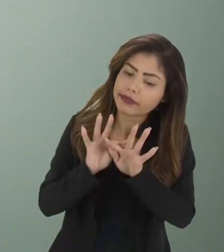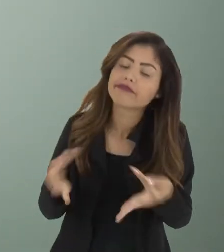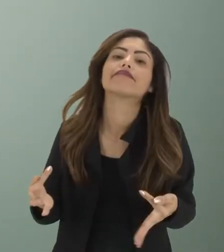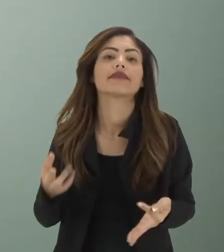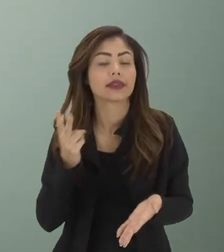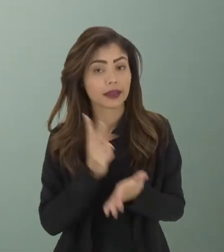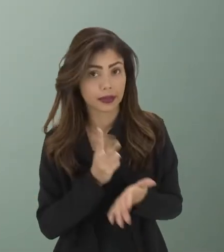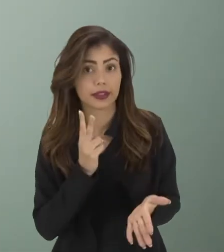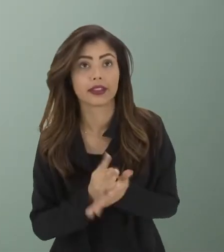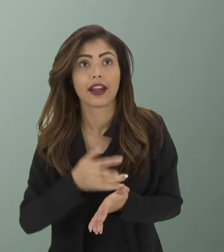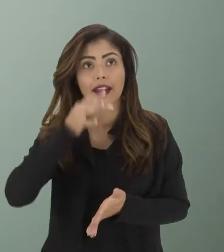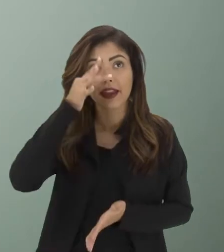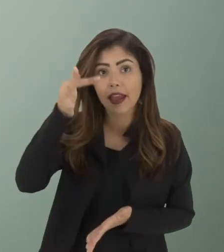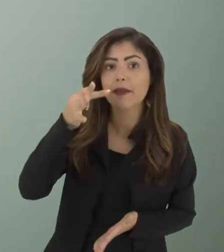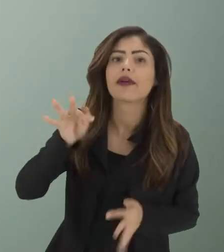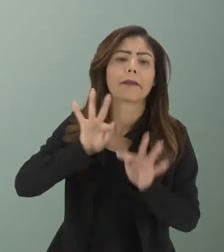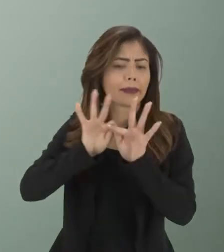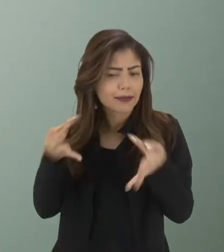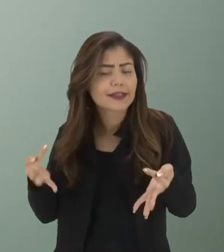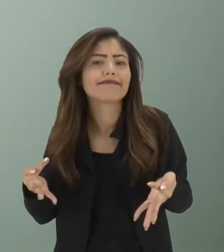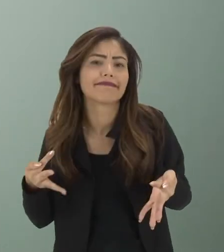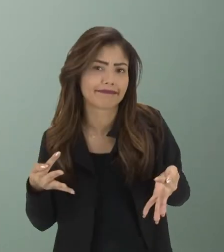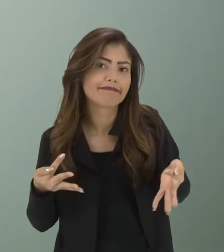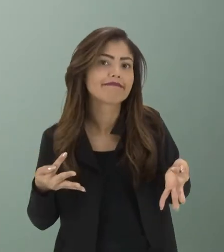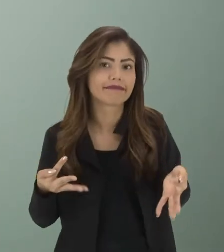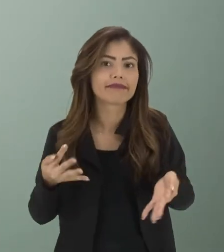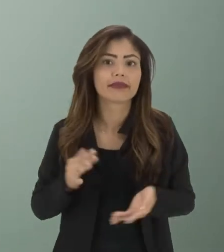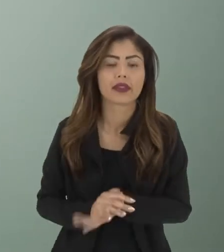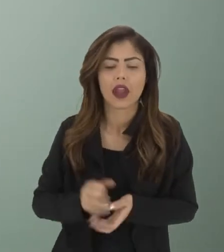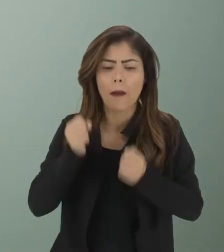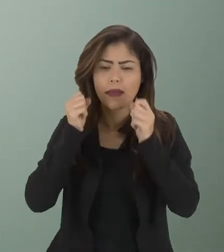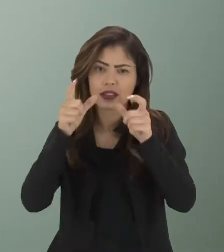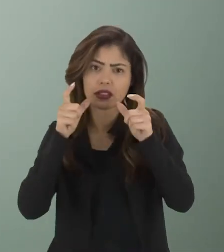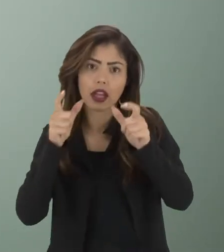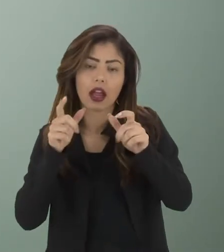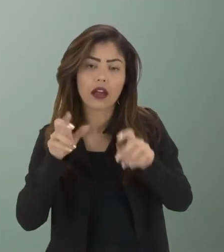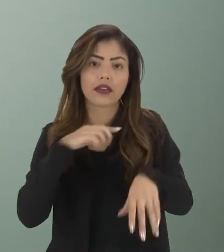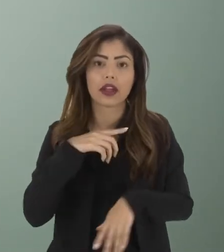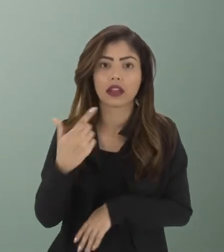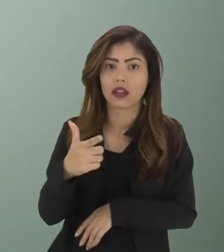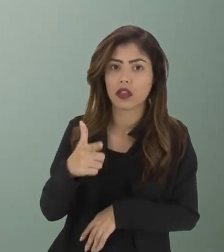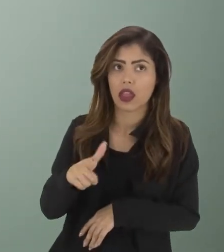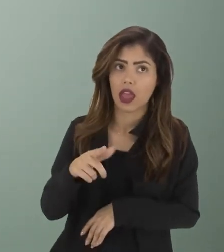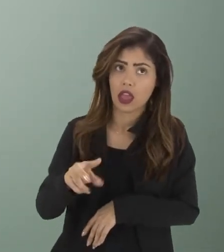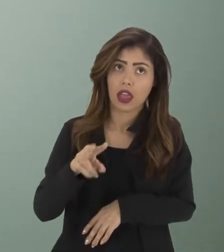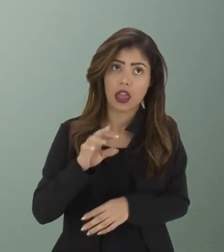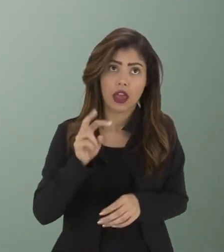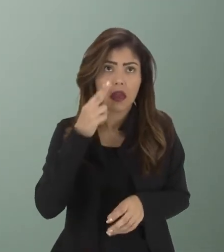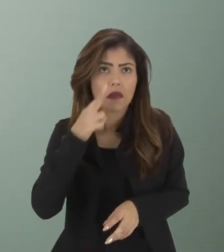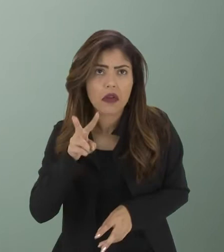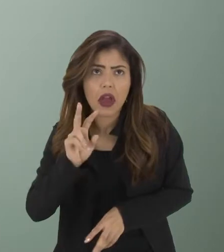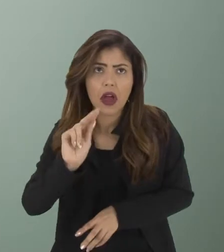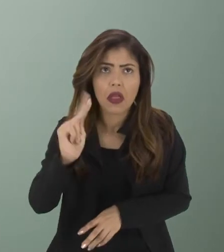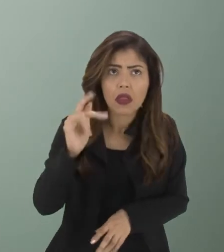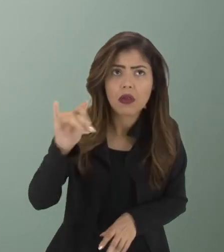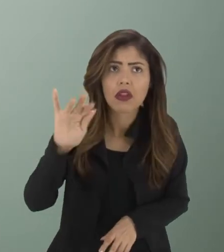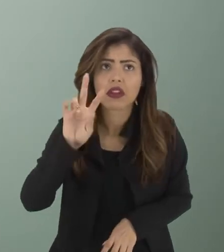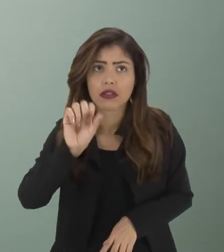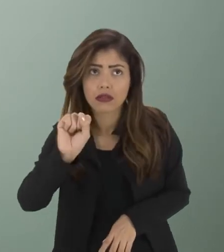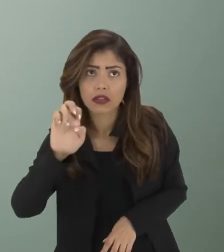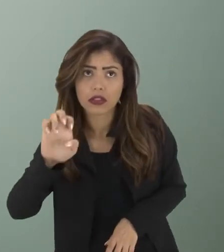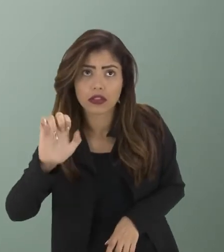mesmo, tá? É um futuro bem simplinho. Observa que nem no he, no she, no it tem